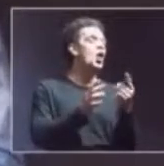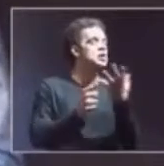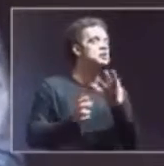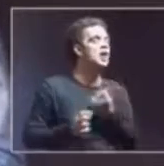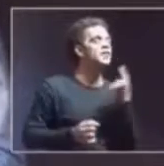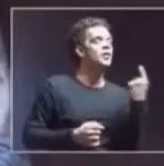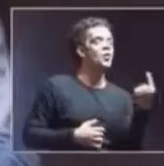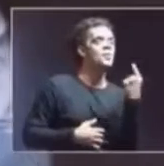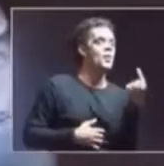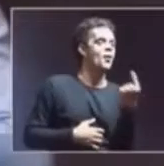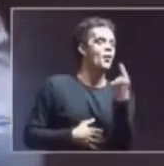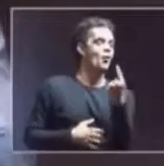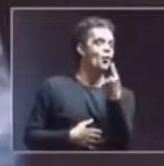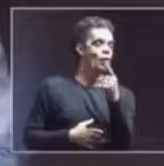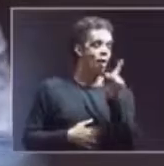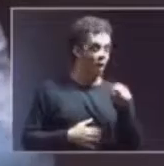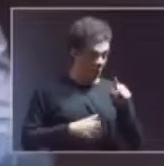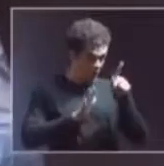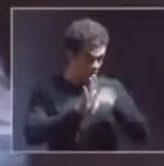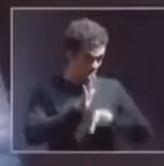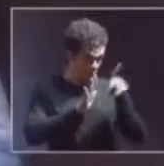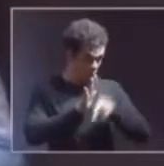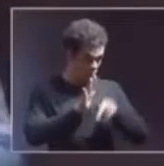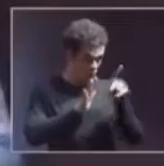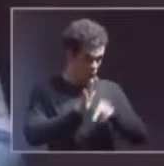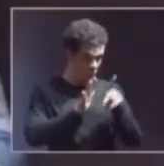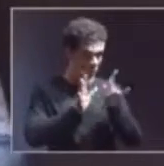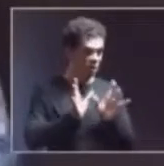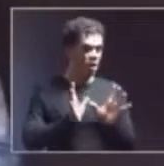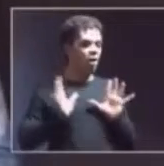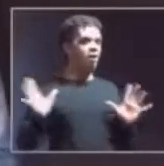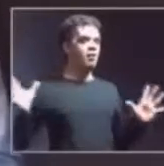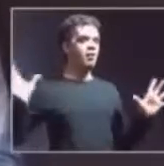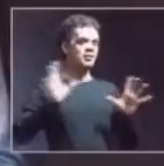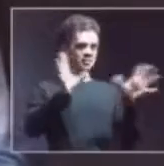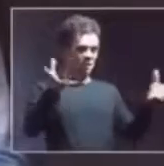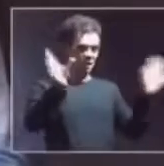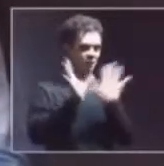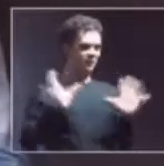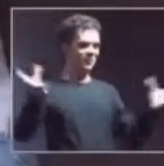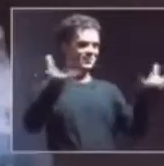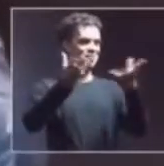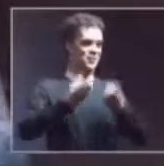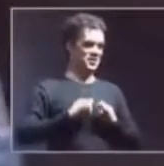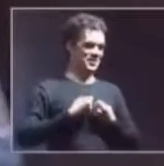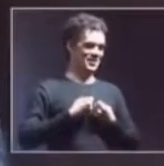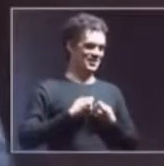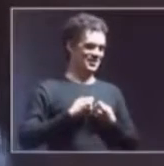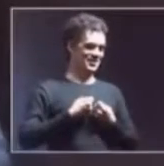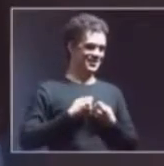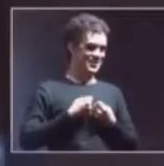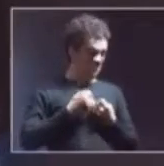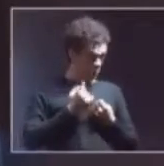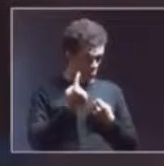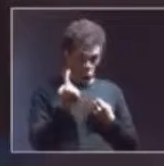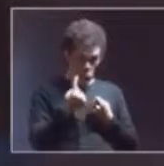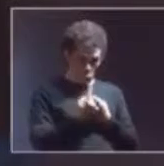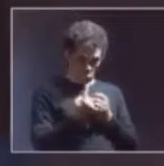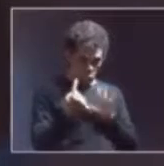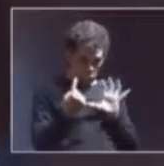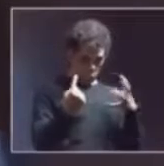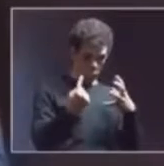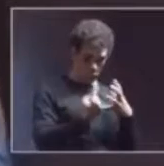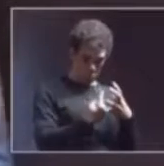salvação individual. Ele é um projeto de redenção coletiva. Enquanto um só